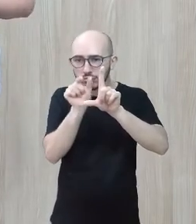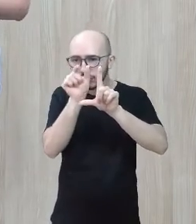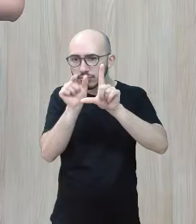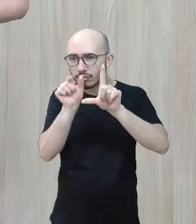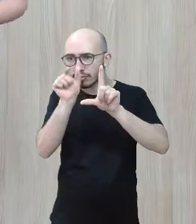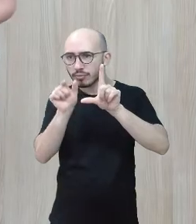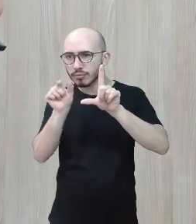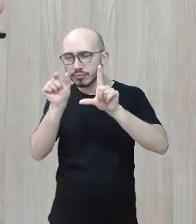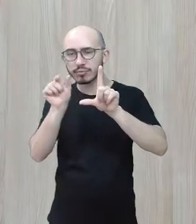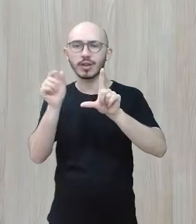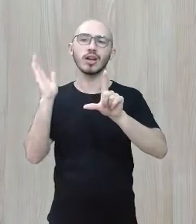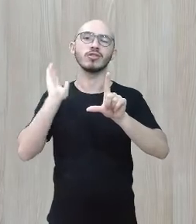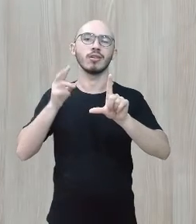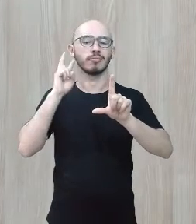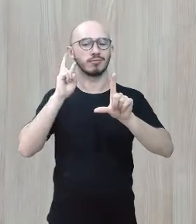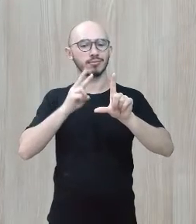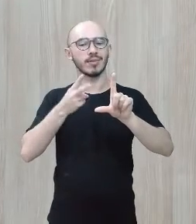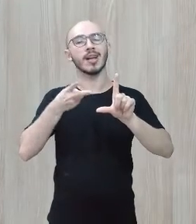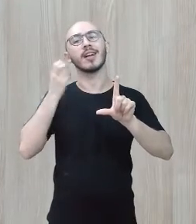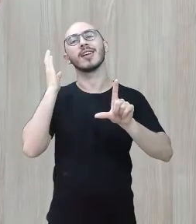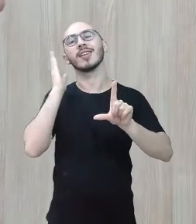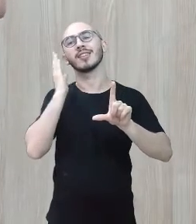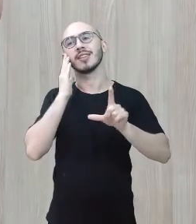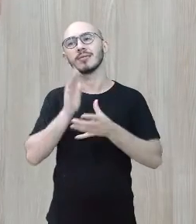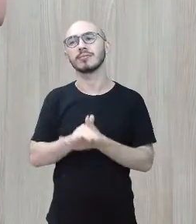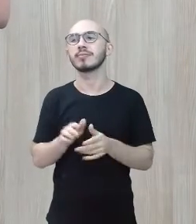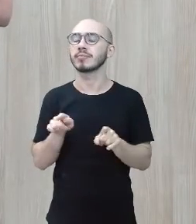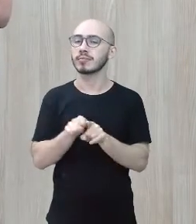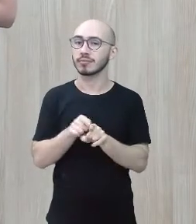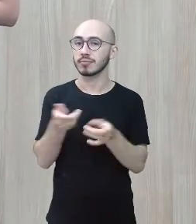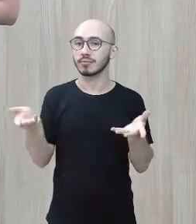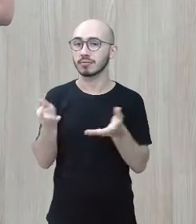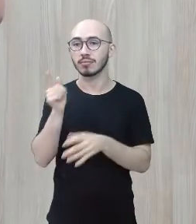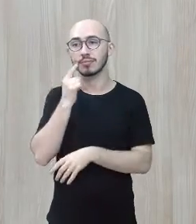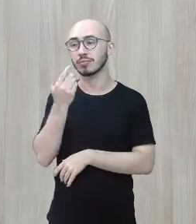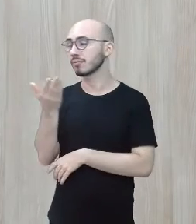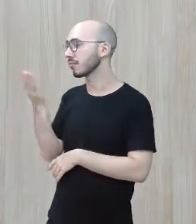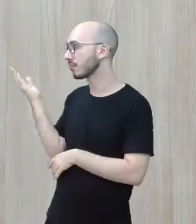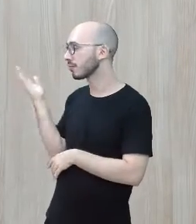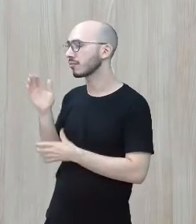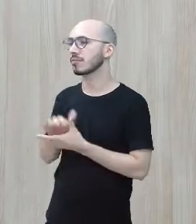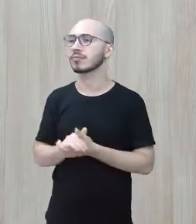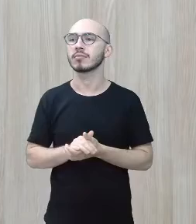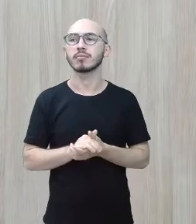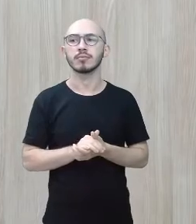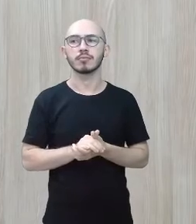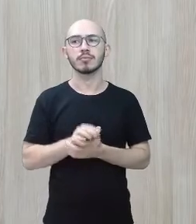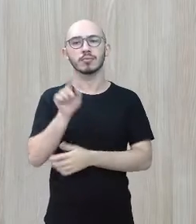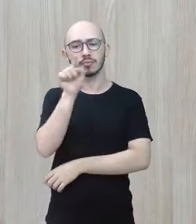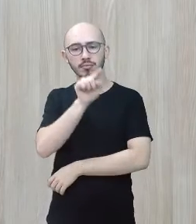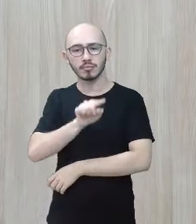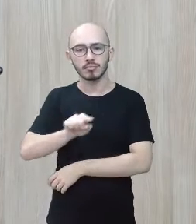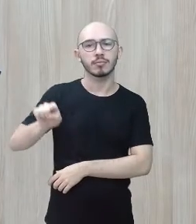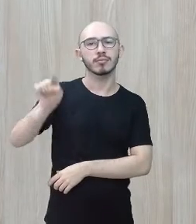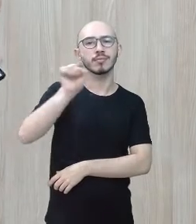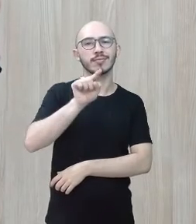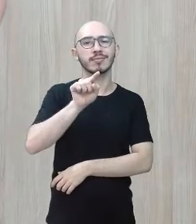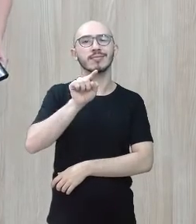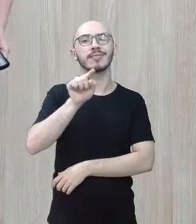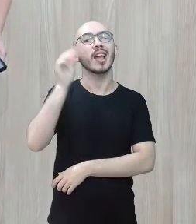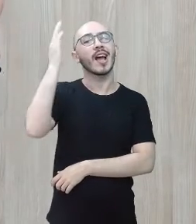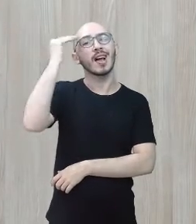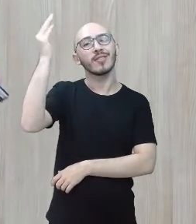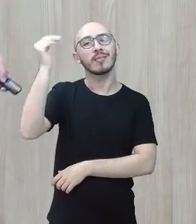algumas interpretações sobre isso, né? O outro gráfico que está aparecendo ali é um gráfico de setores, conhecido como gráfico